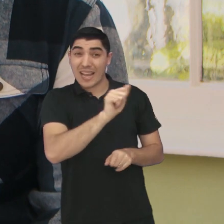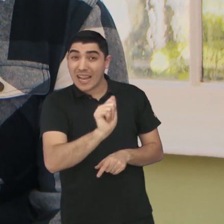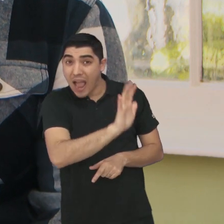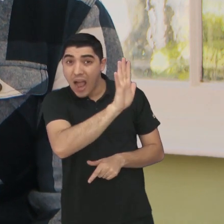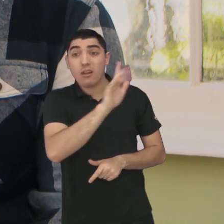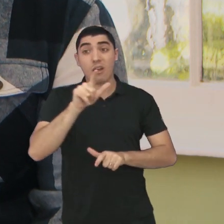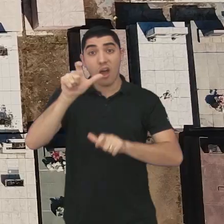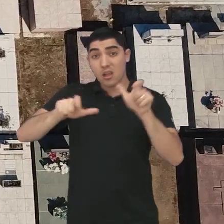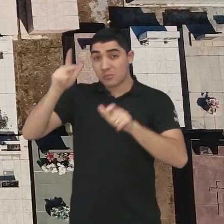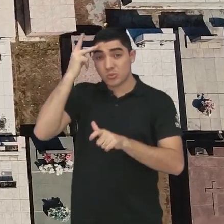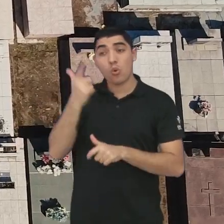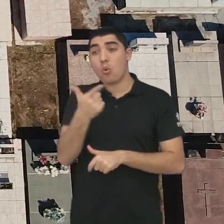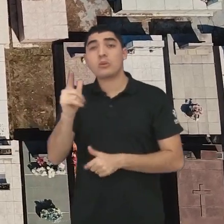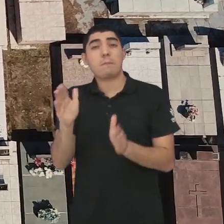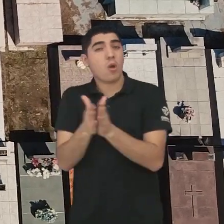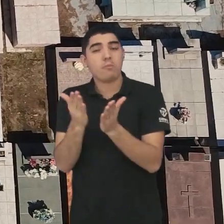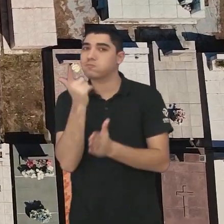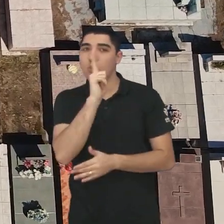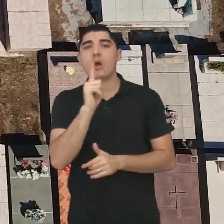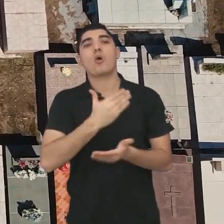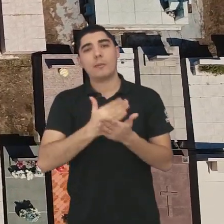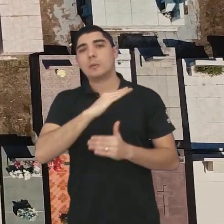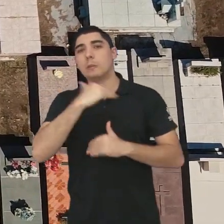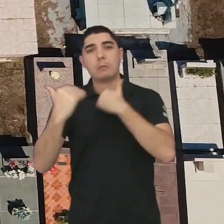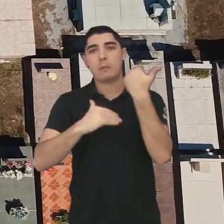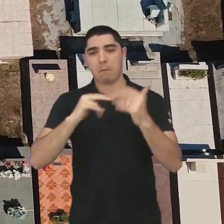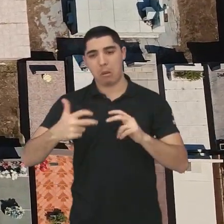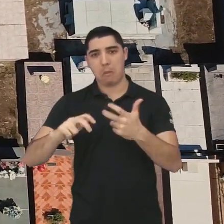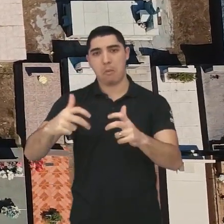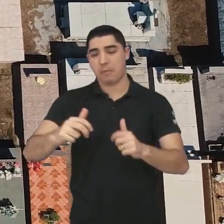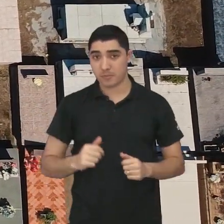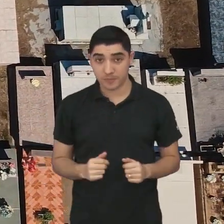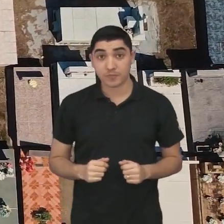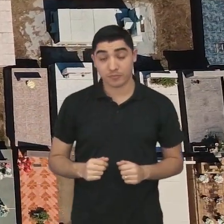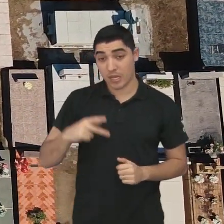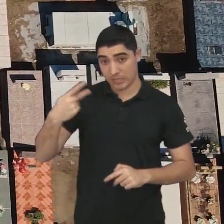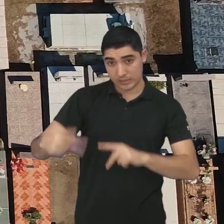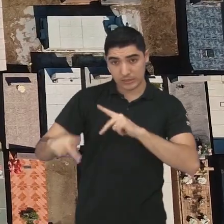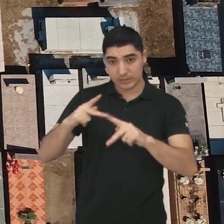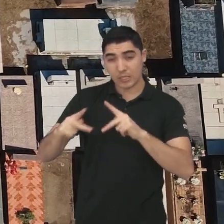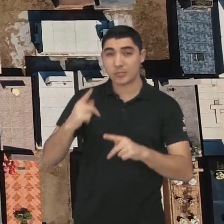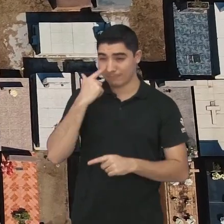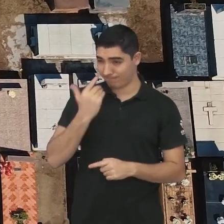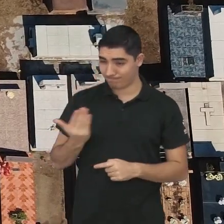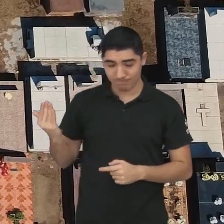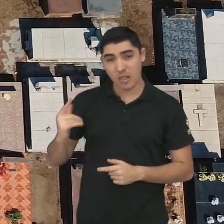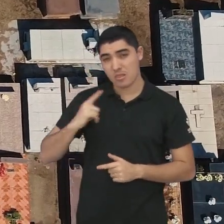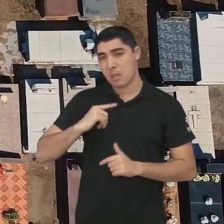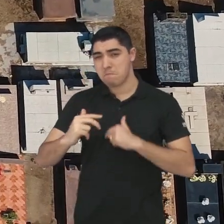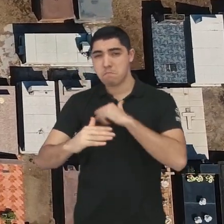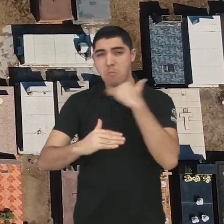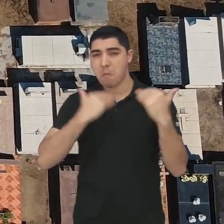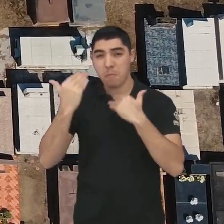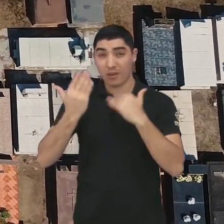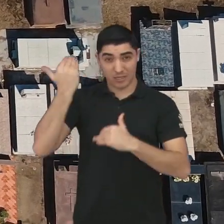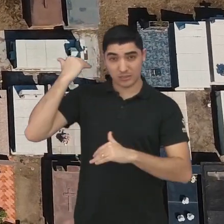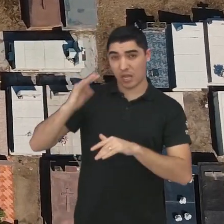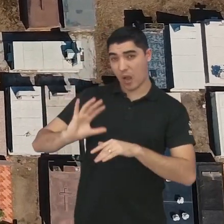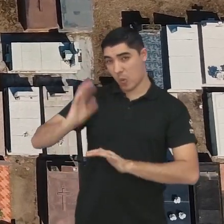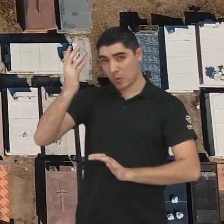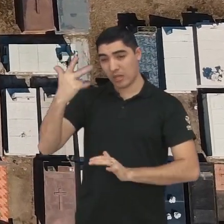para chegar até São José e ver o que ia acontecer. Alguns conseguiam bancar por um tempo uma pensão sanatorial, mas